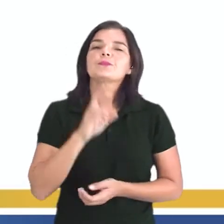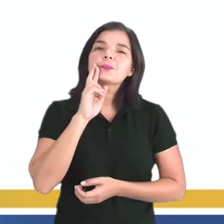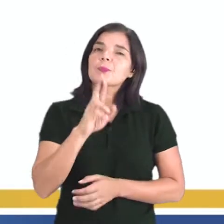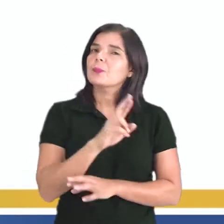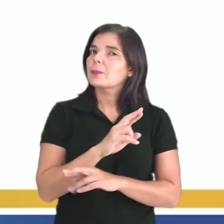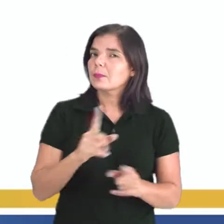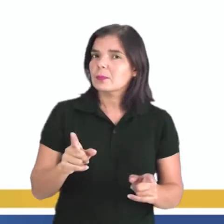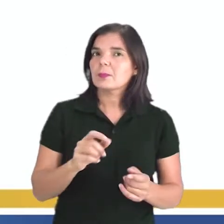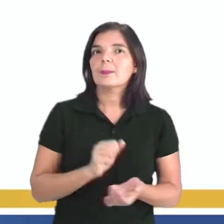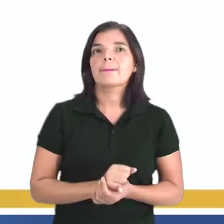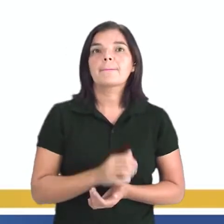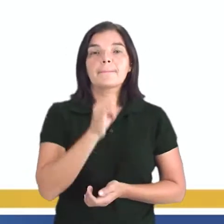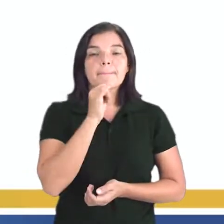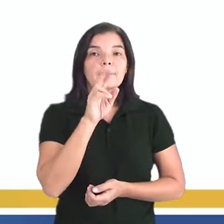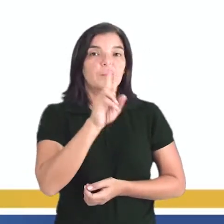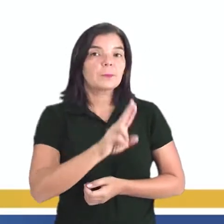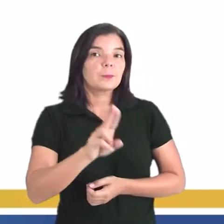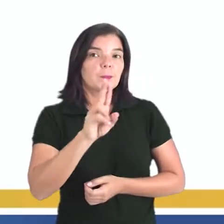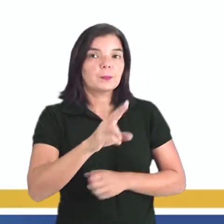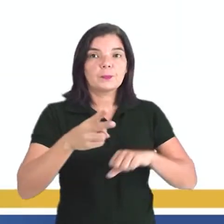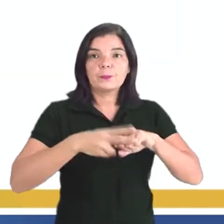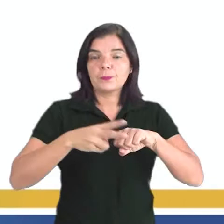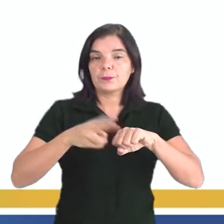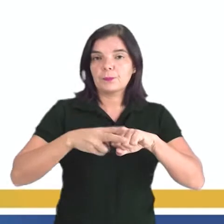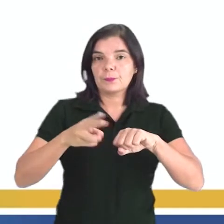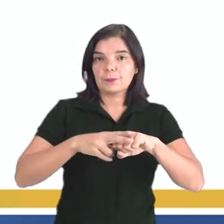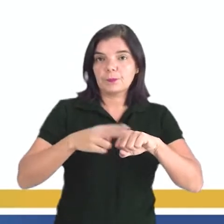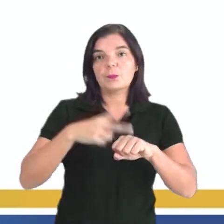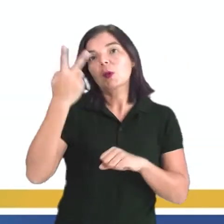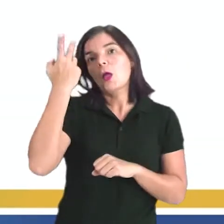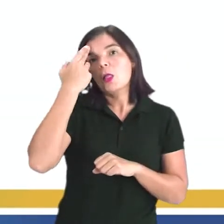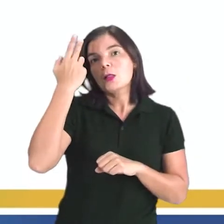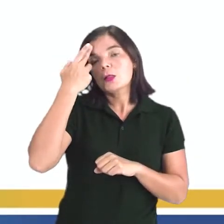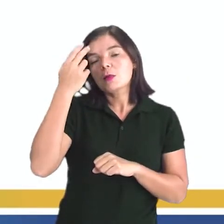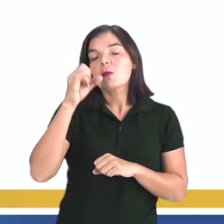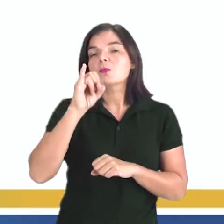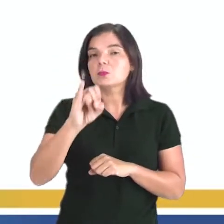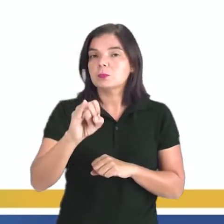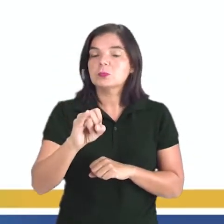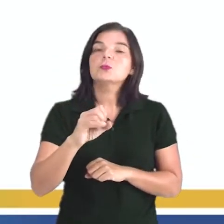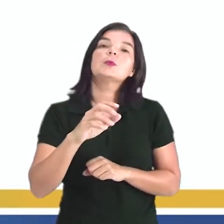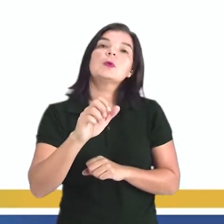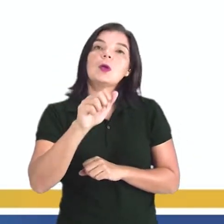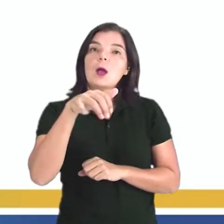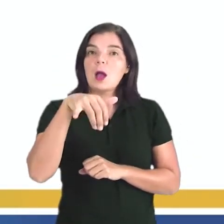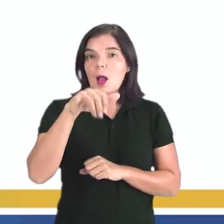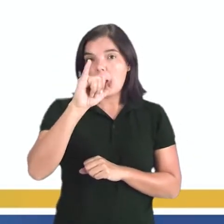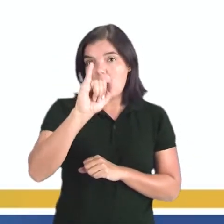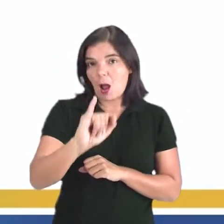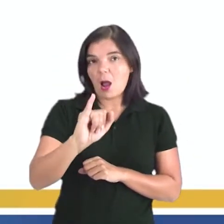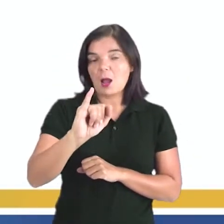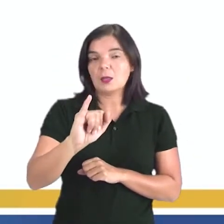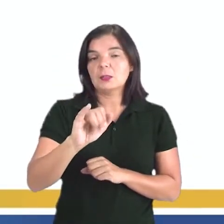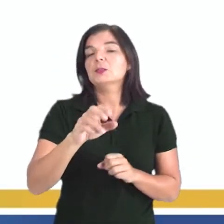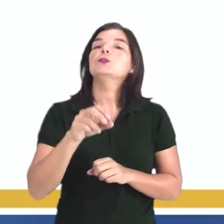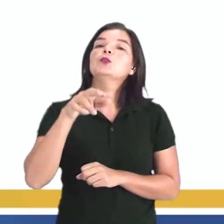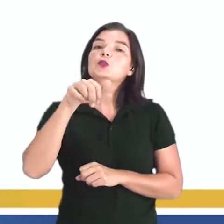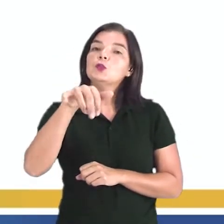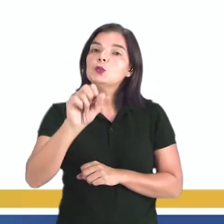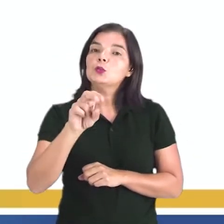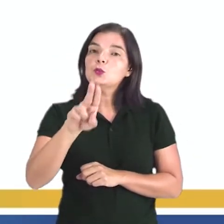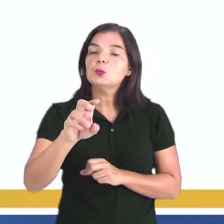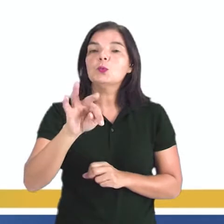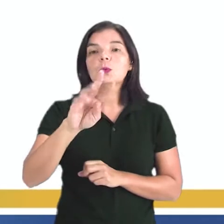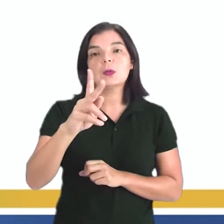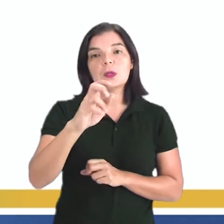pouquinho diferente. Então, a gente vai usar o nosso verbo na forma normal, se for os pronomes I, you, we e they. E se